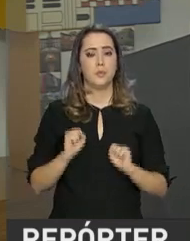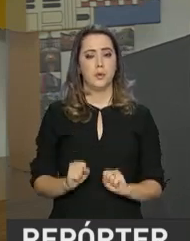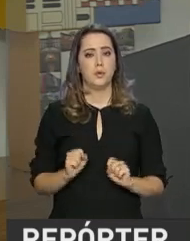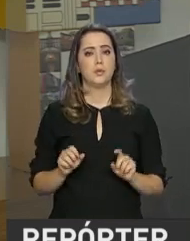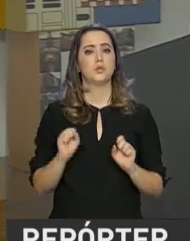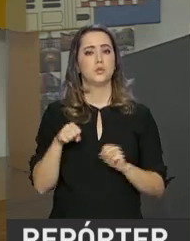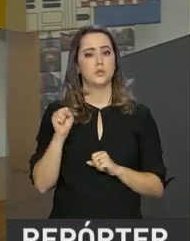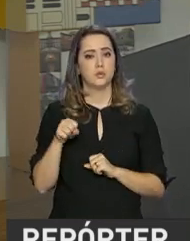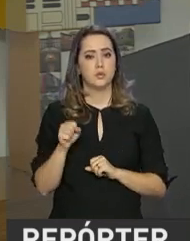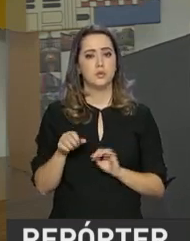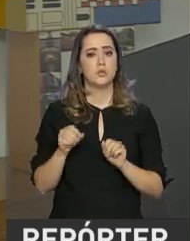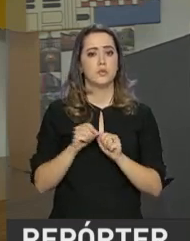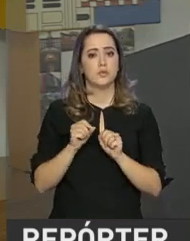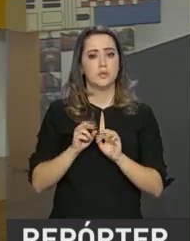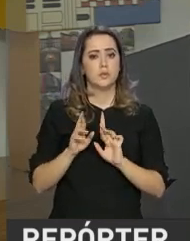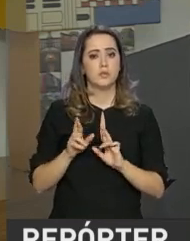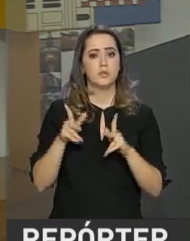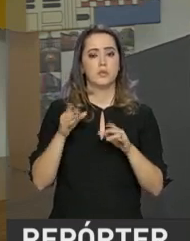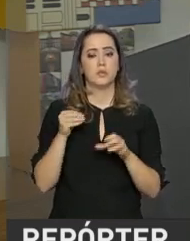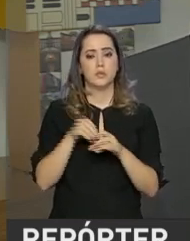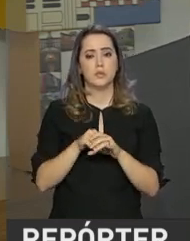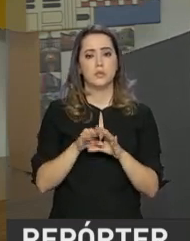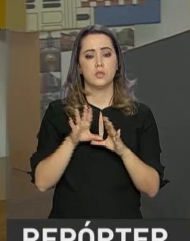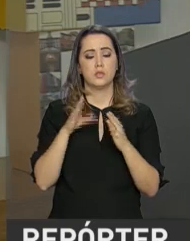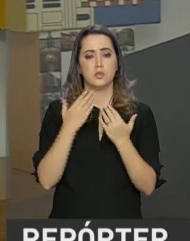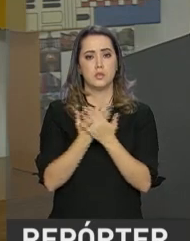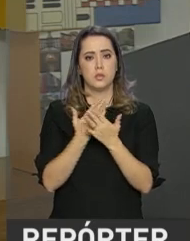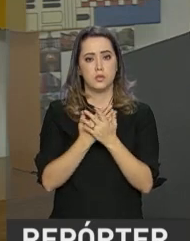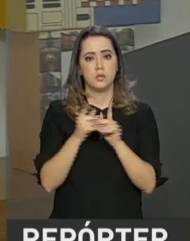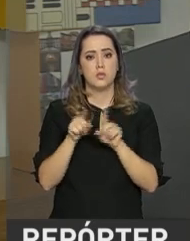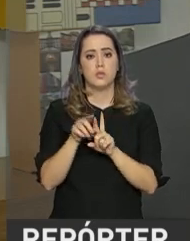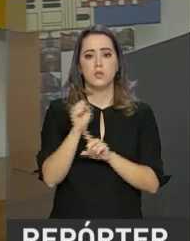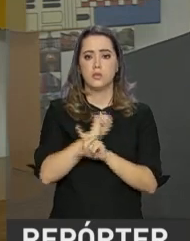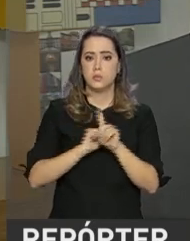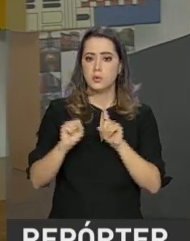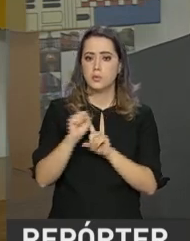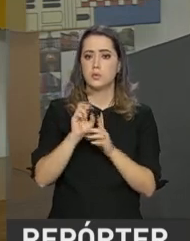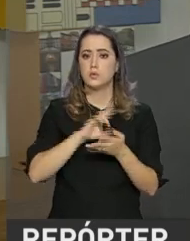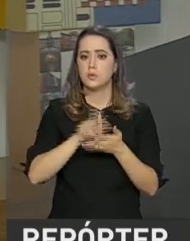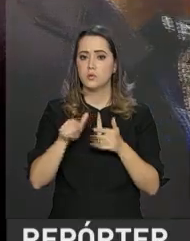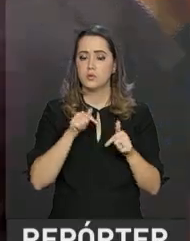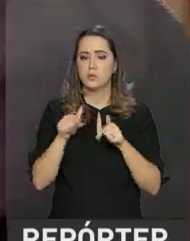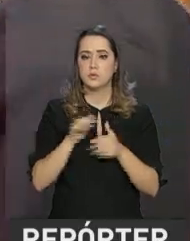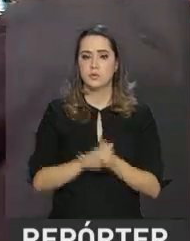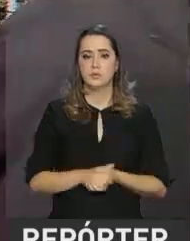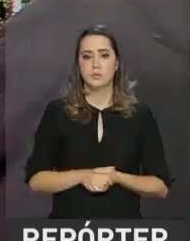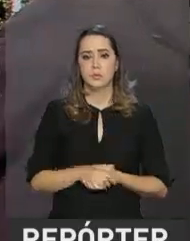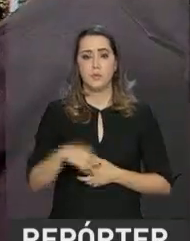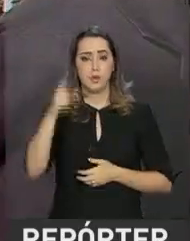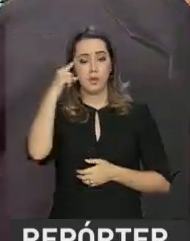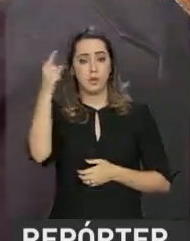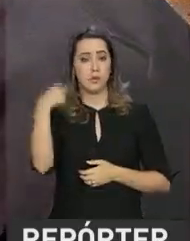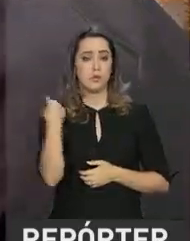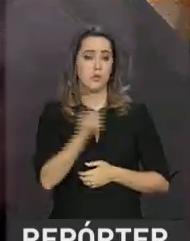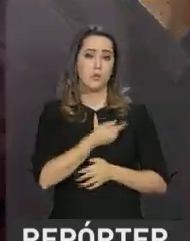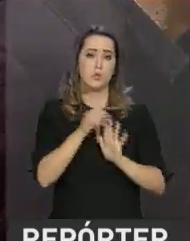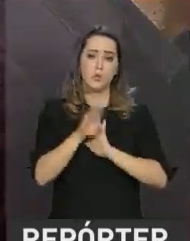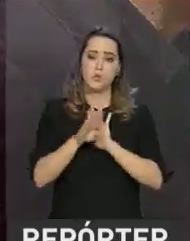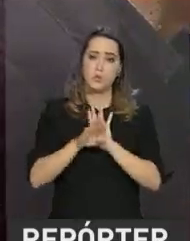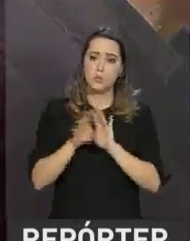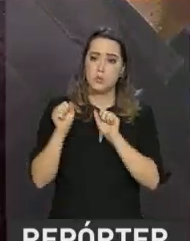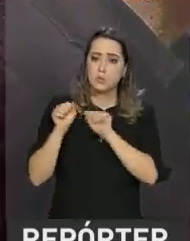sim fazer a diferença tanto dentro da sala de aula como leva isso também para a sociedade diversas maneiras a idéia dos nossos projetos é